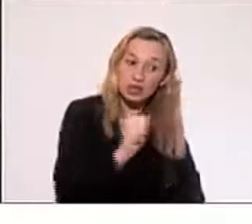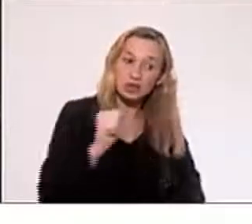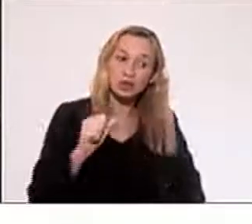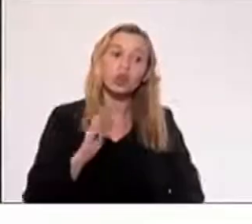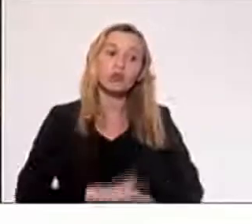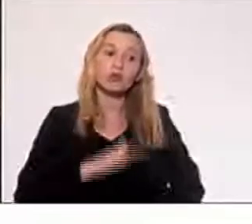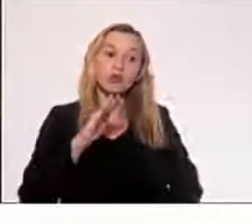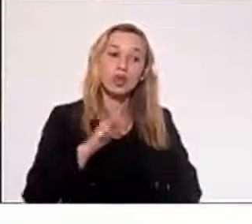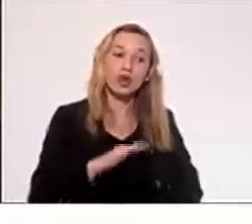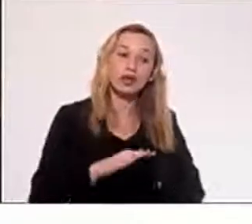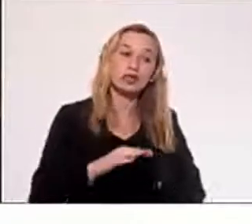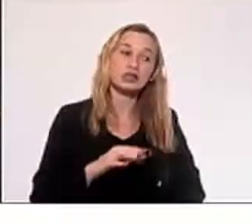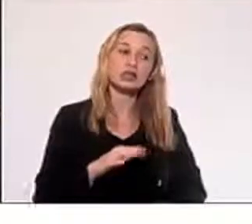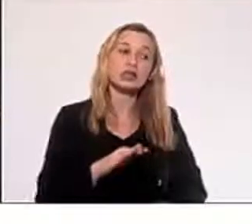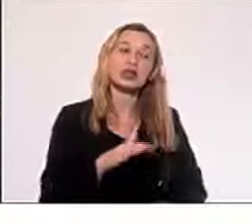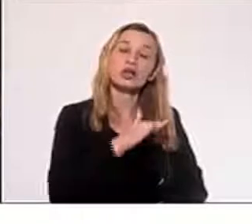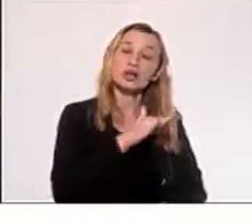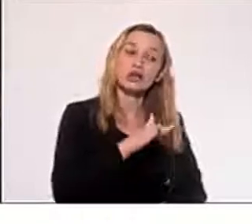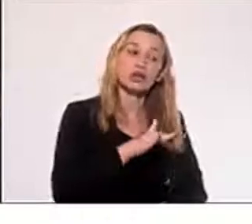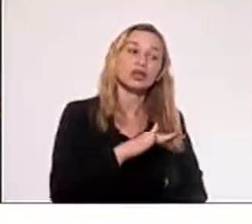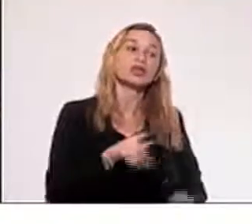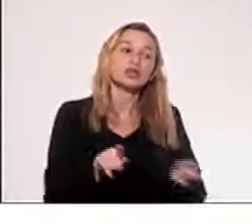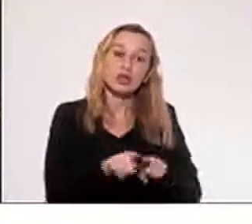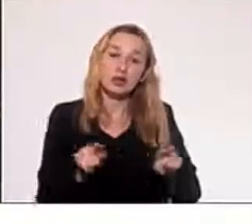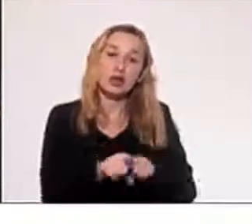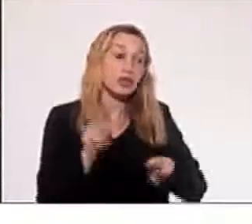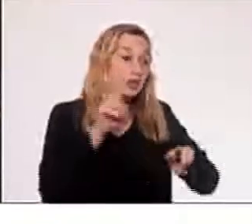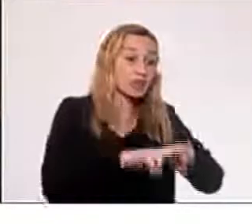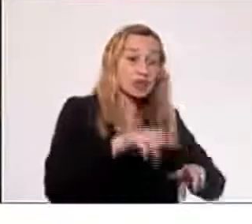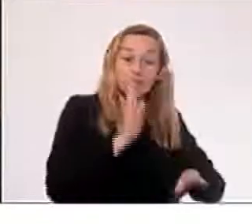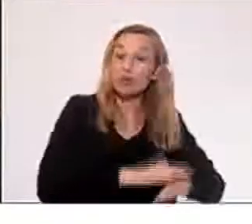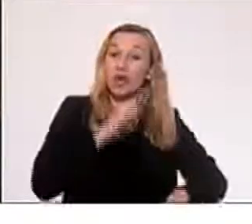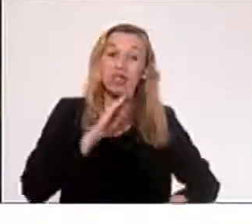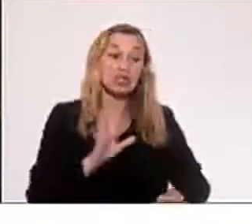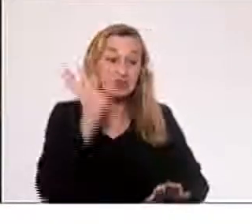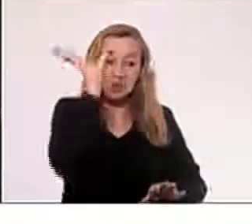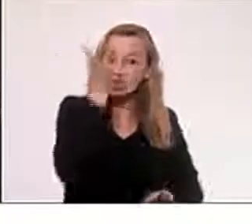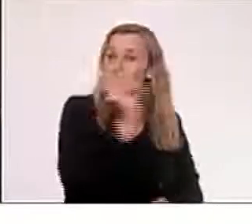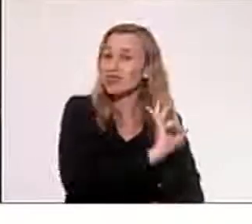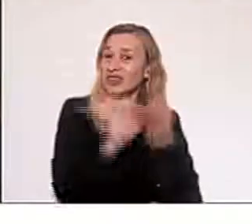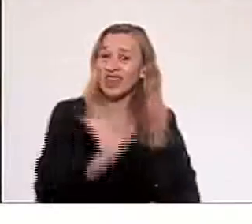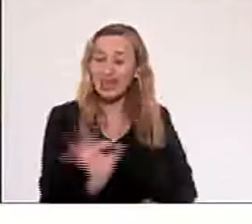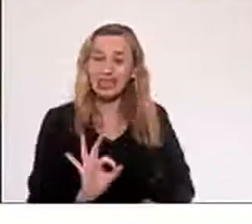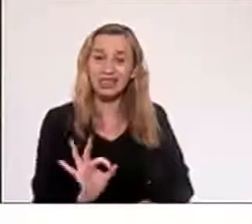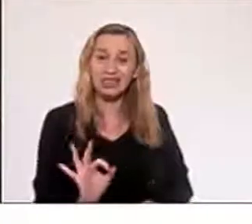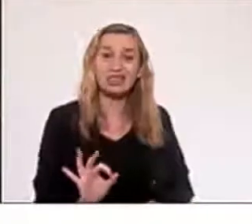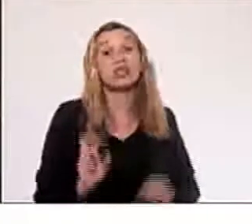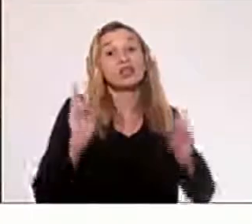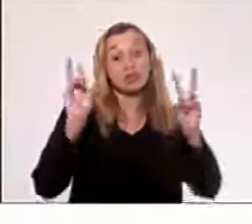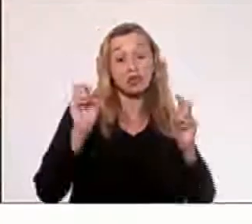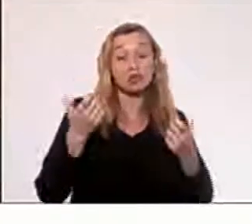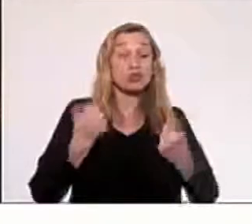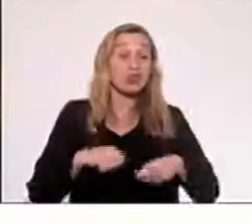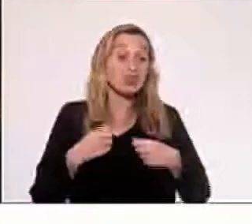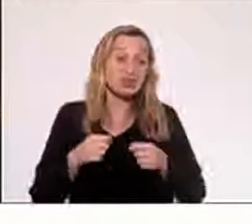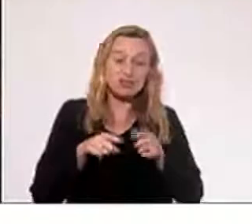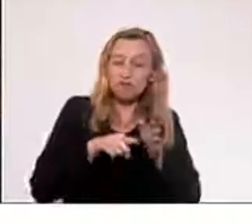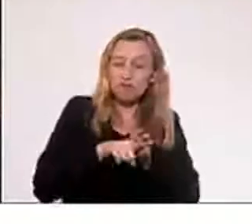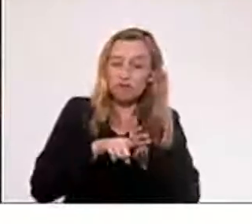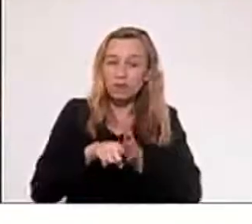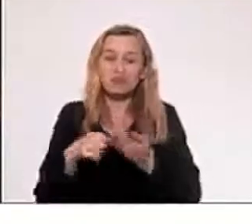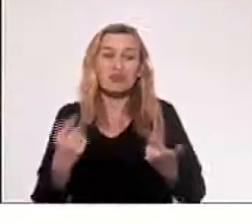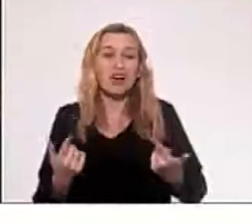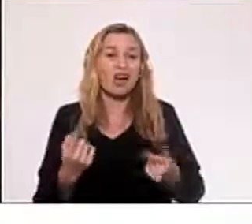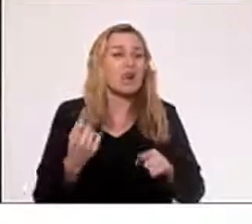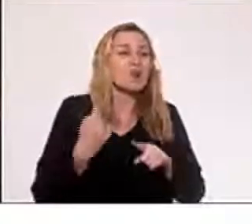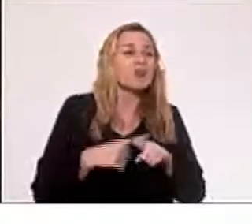muito e a situação concreta da violência não está sendo resolvida. Isso é uma questão que a gente precisa analisar. Por